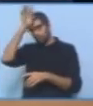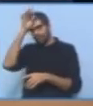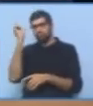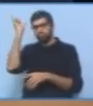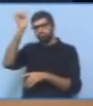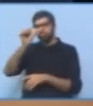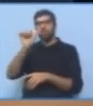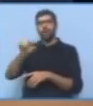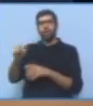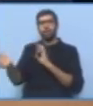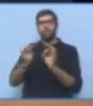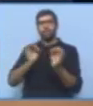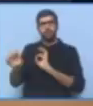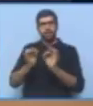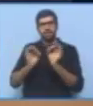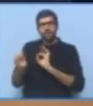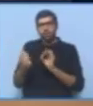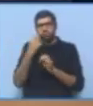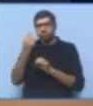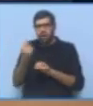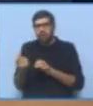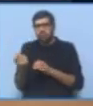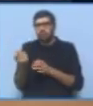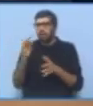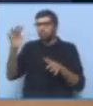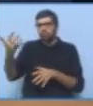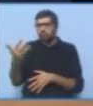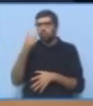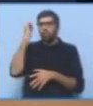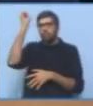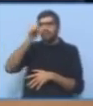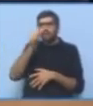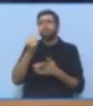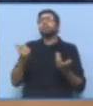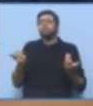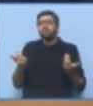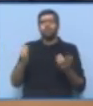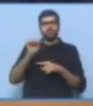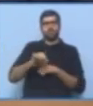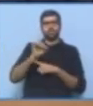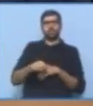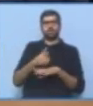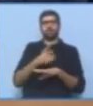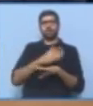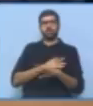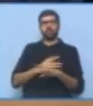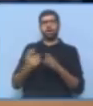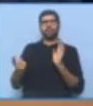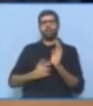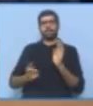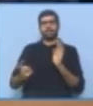houve assim alguma preparação mais especial para o batismo que fez? Sim, houve a necessidade,